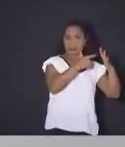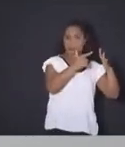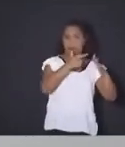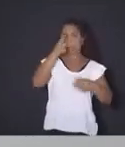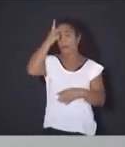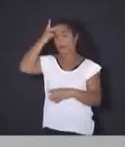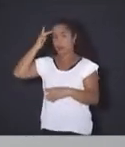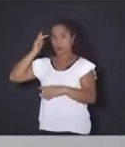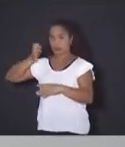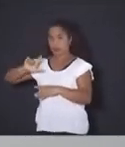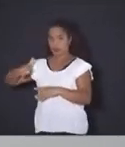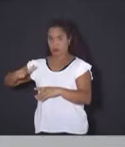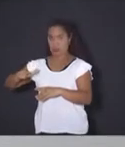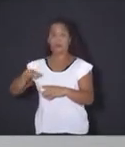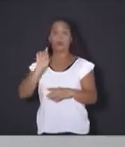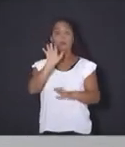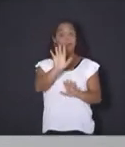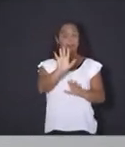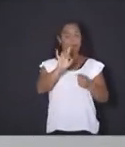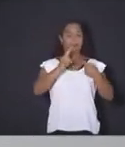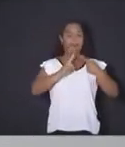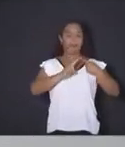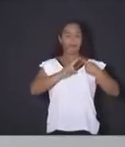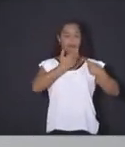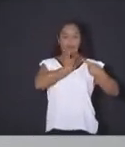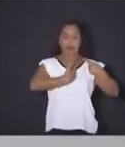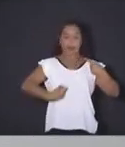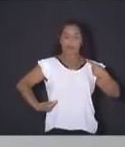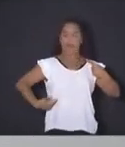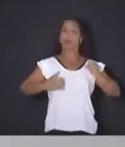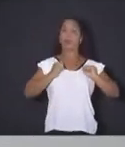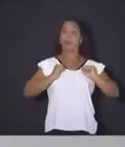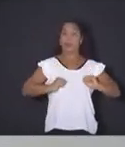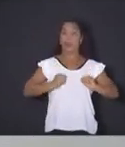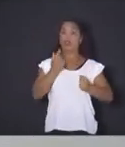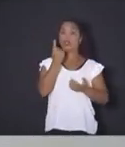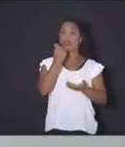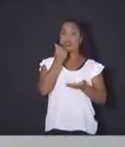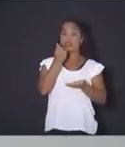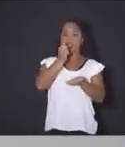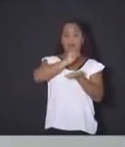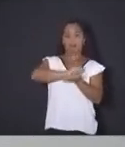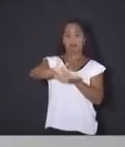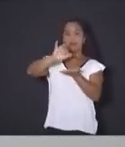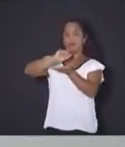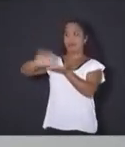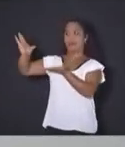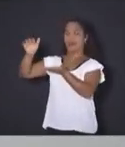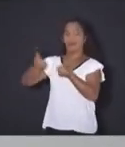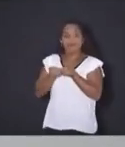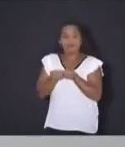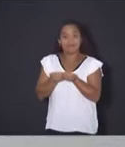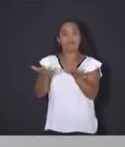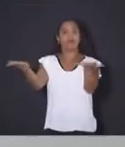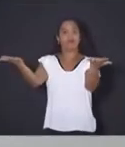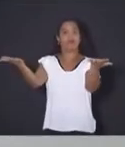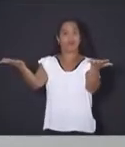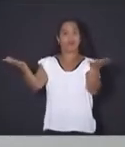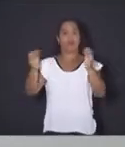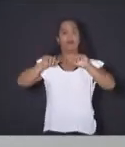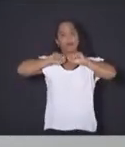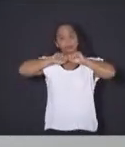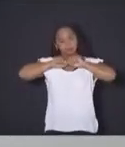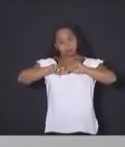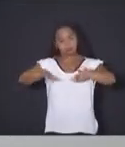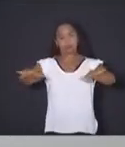emitir moeda na medida do governo pode emitir moeda ele pode criar condições para se